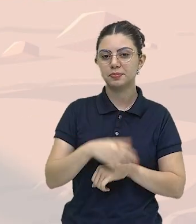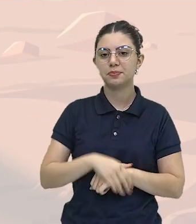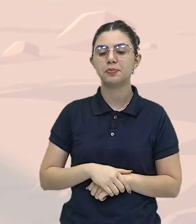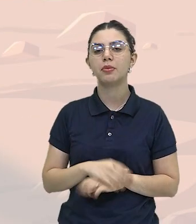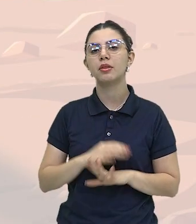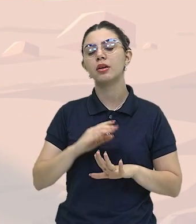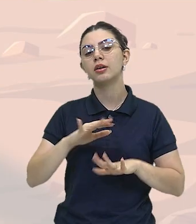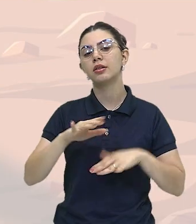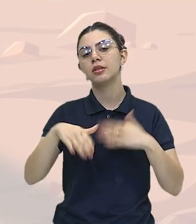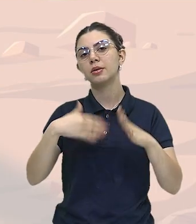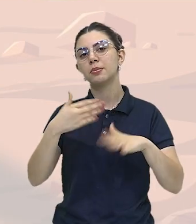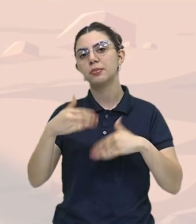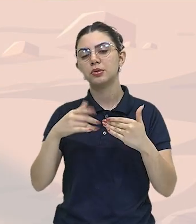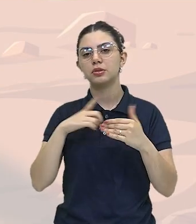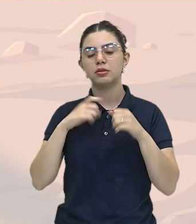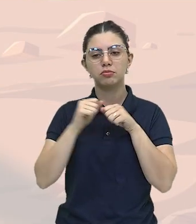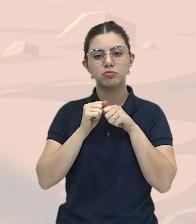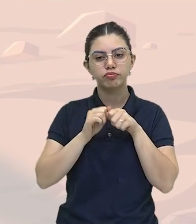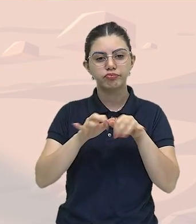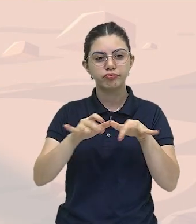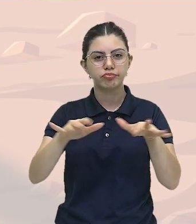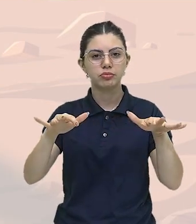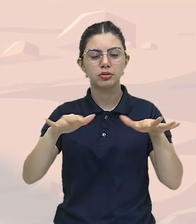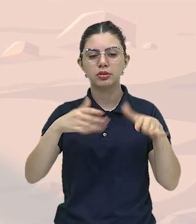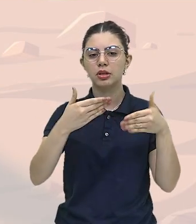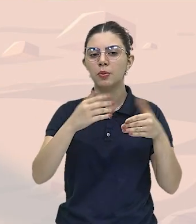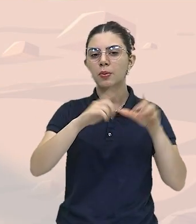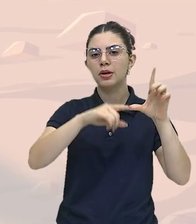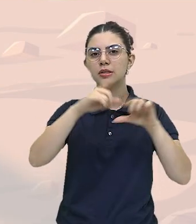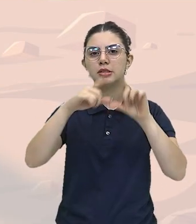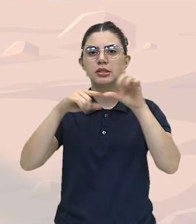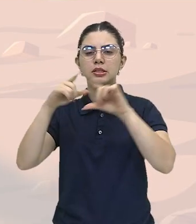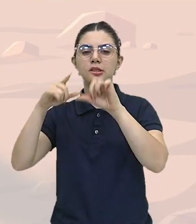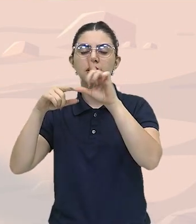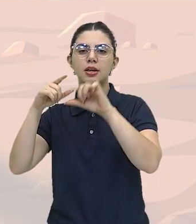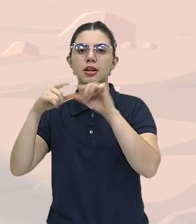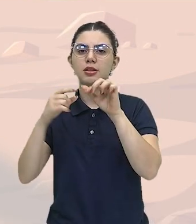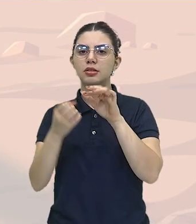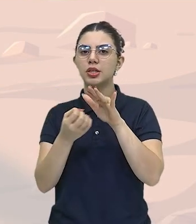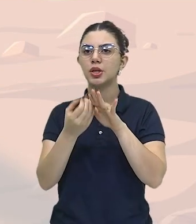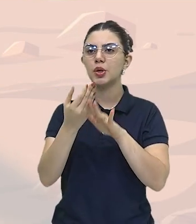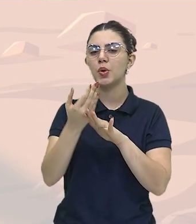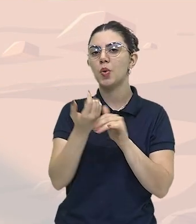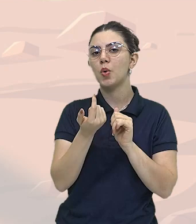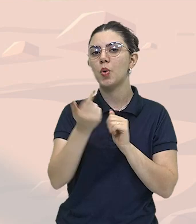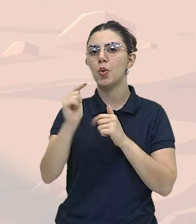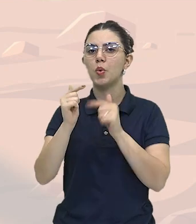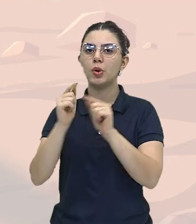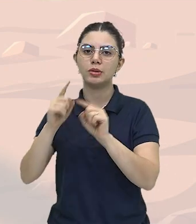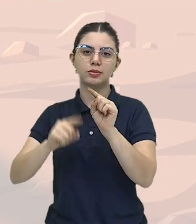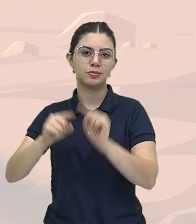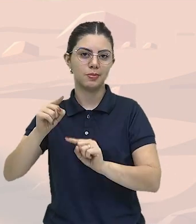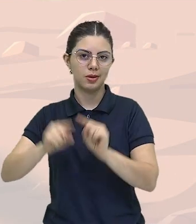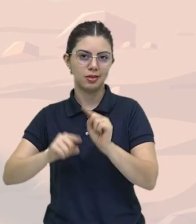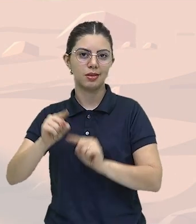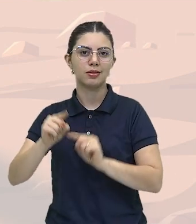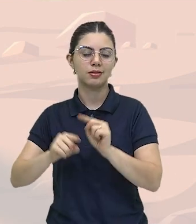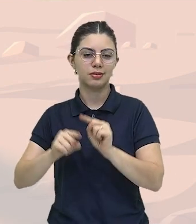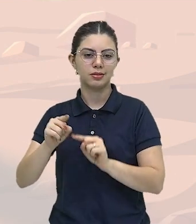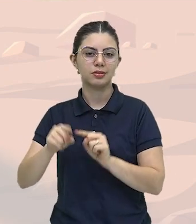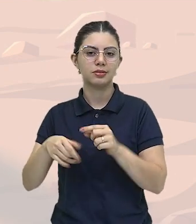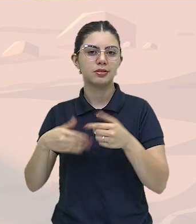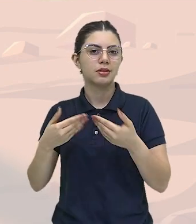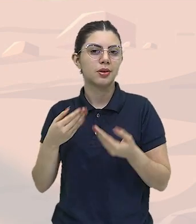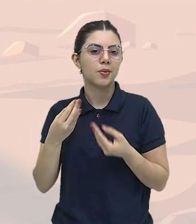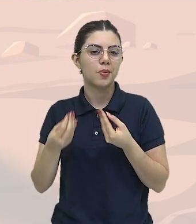se expandindo e esses núcleos de estrelas começaram a dar origem a outros elementos. E esses outros elementos foram construindo